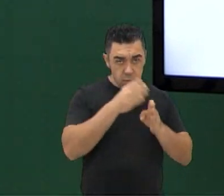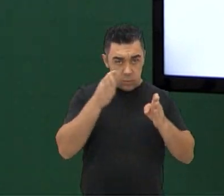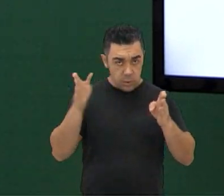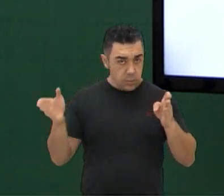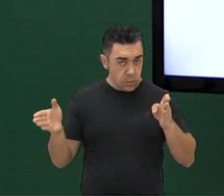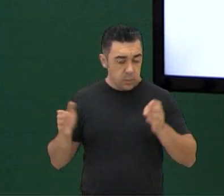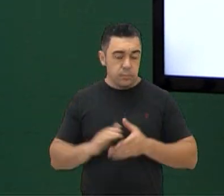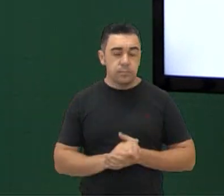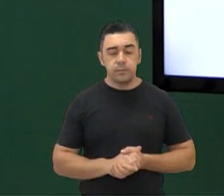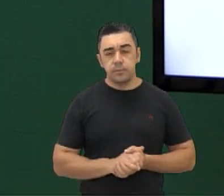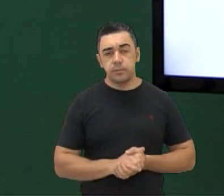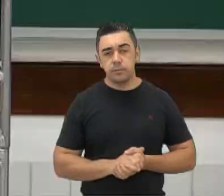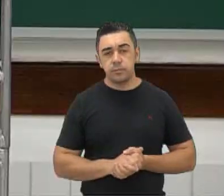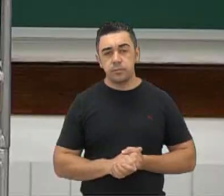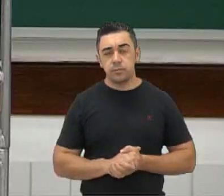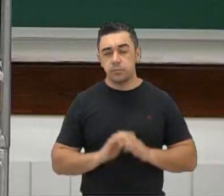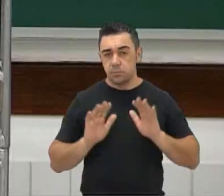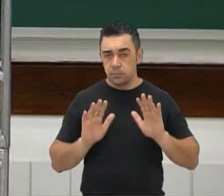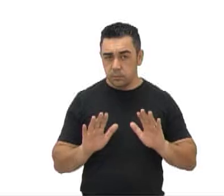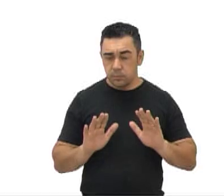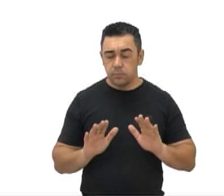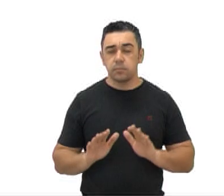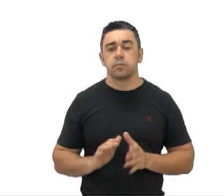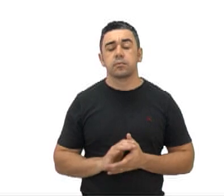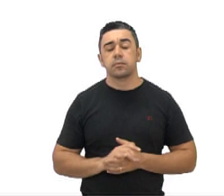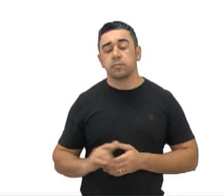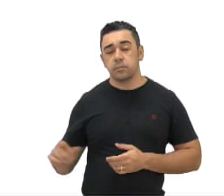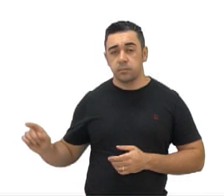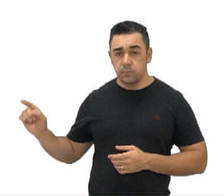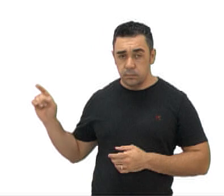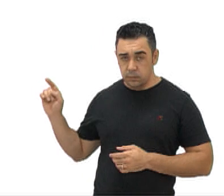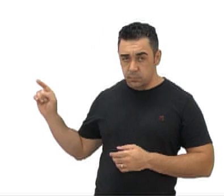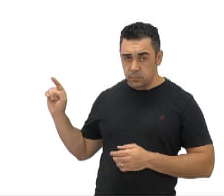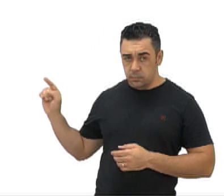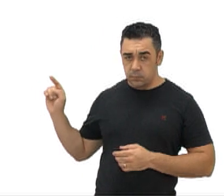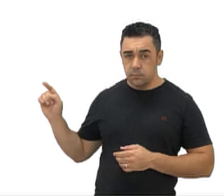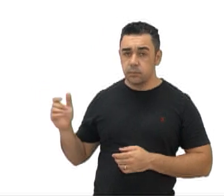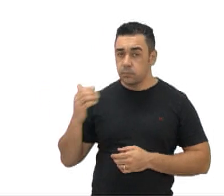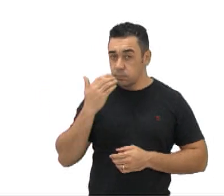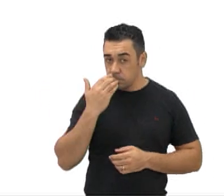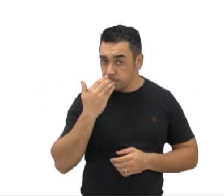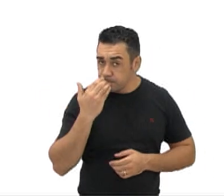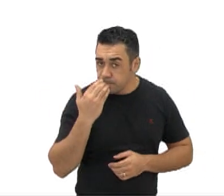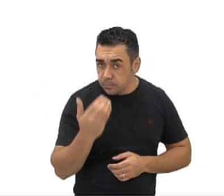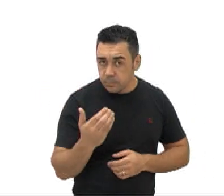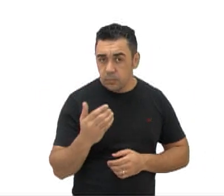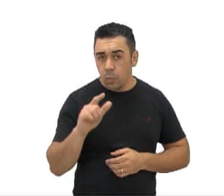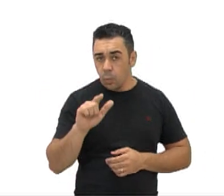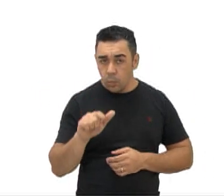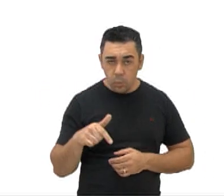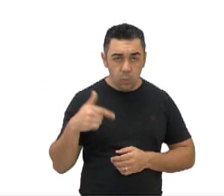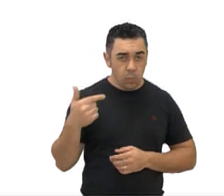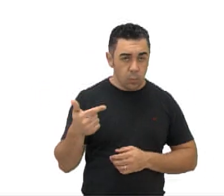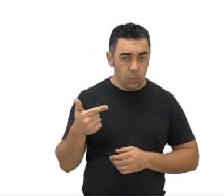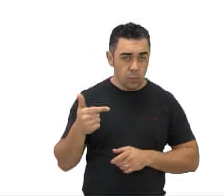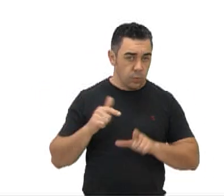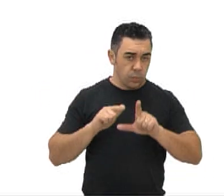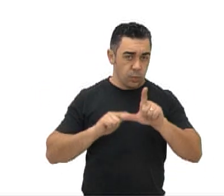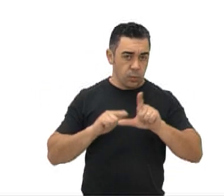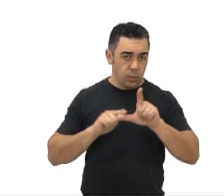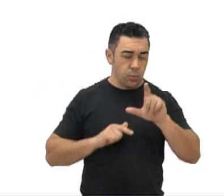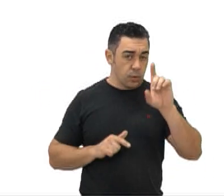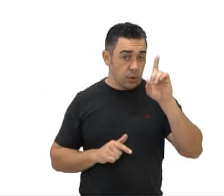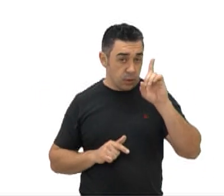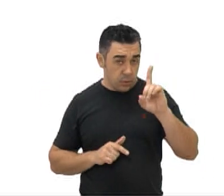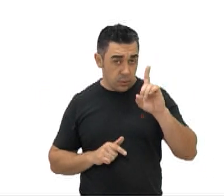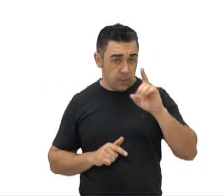conclusão. Agora, nesse exercício, na outra letra, que é a letra